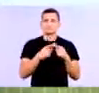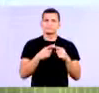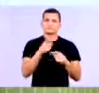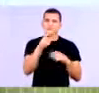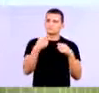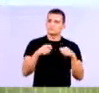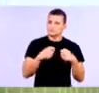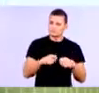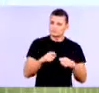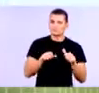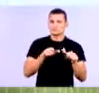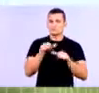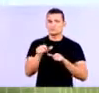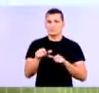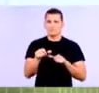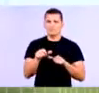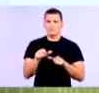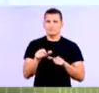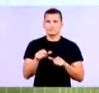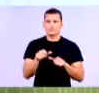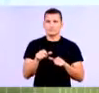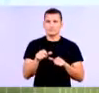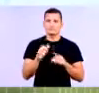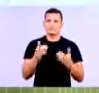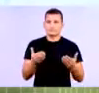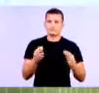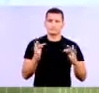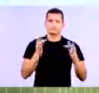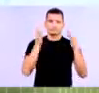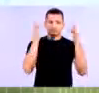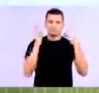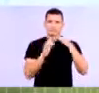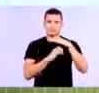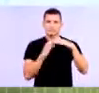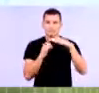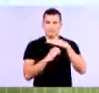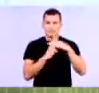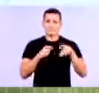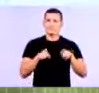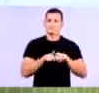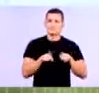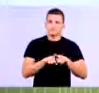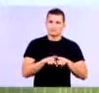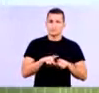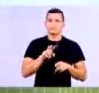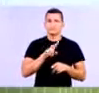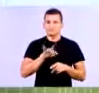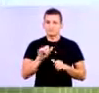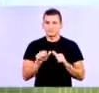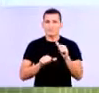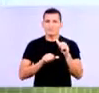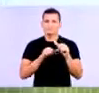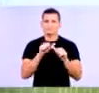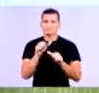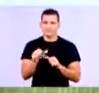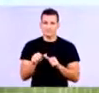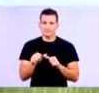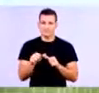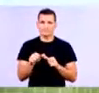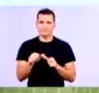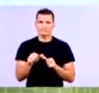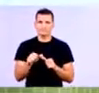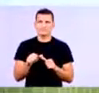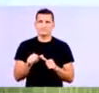precisa mudar. Então, as tecnologias na empresa também vão sofrer essas consequências.